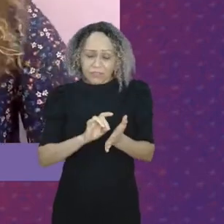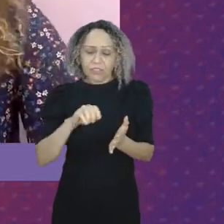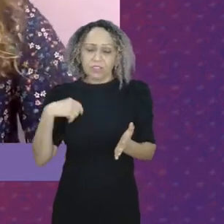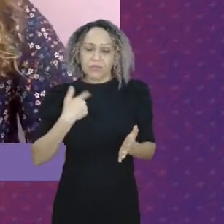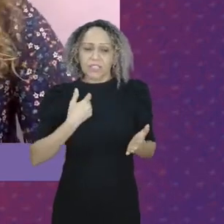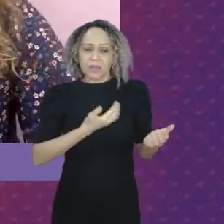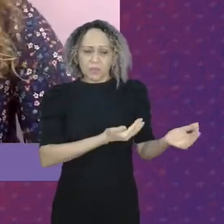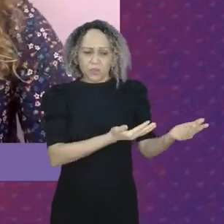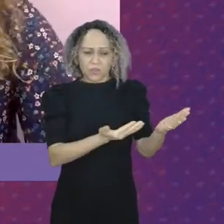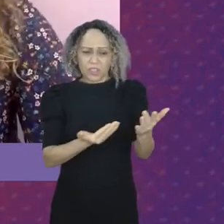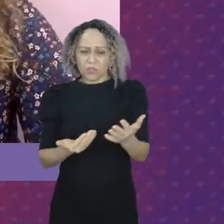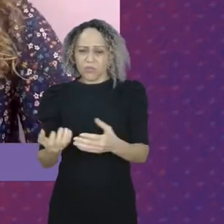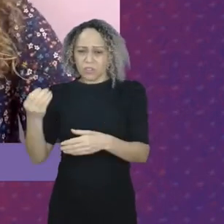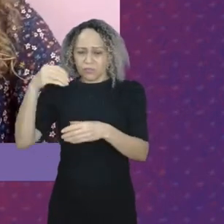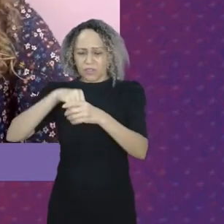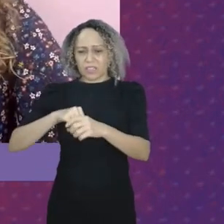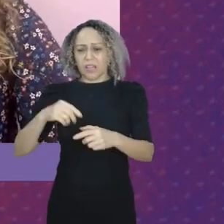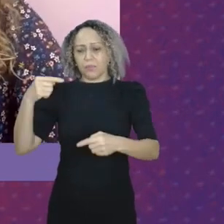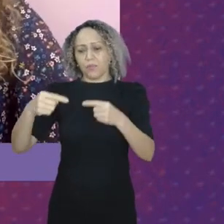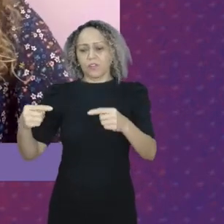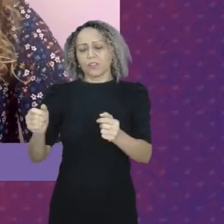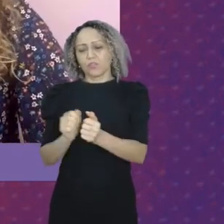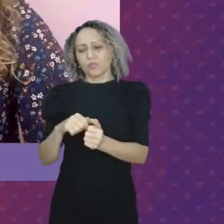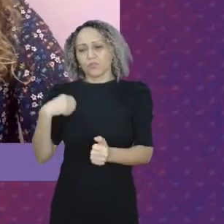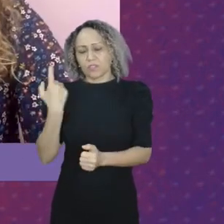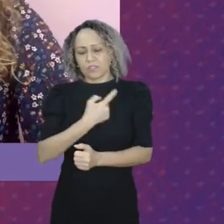para construir a política junto com a gente.